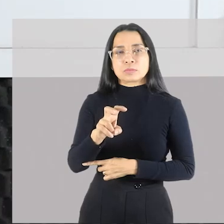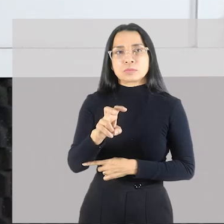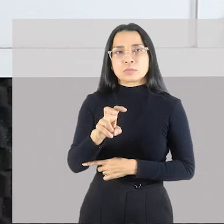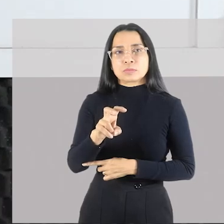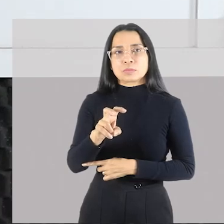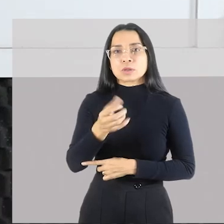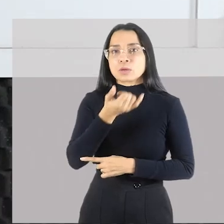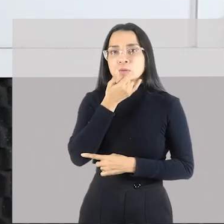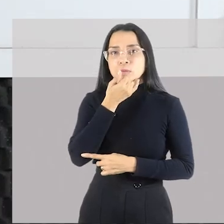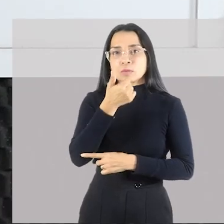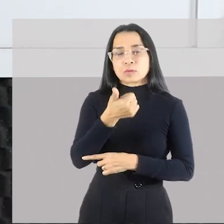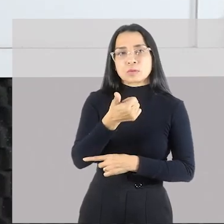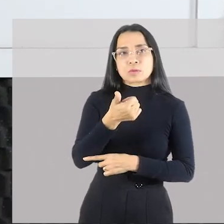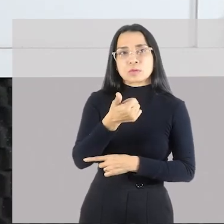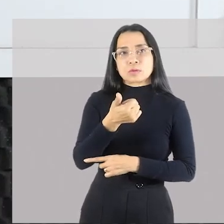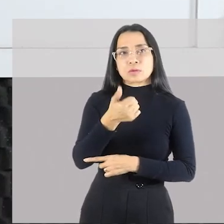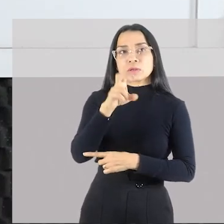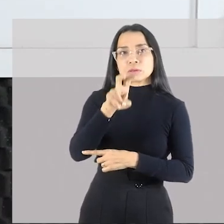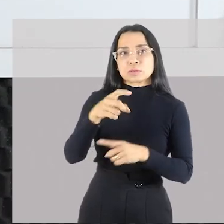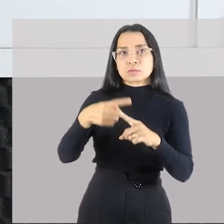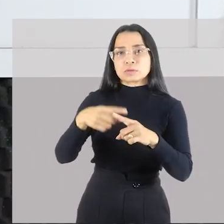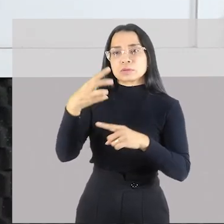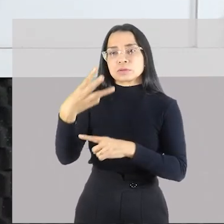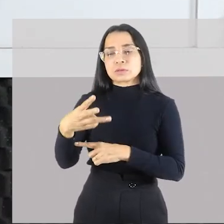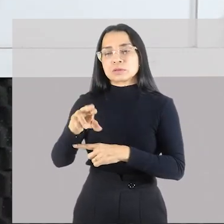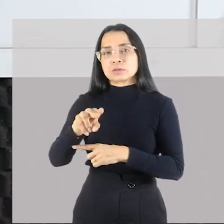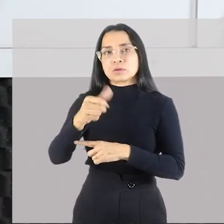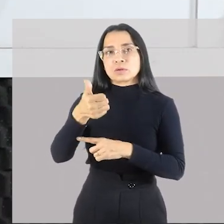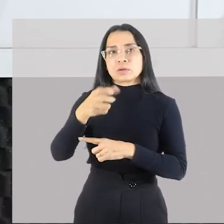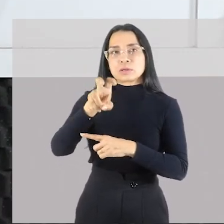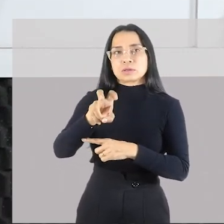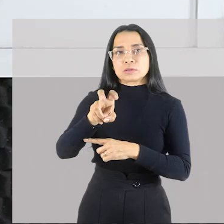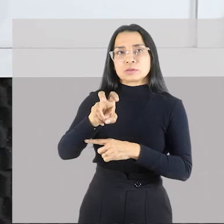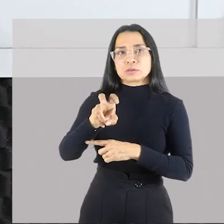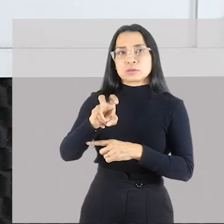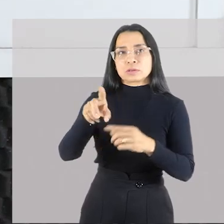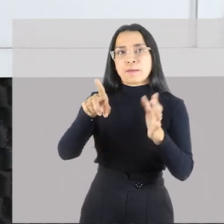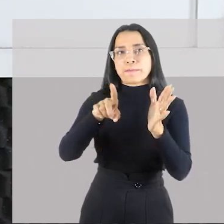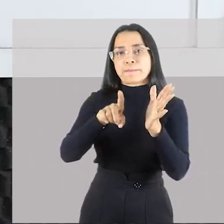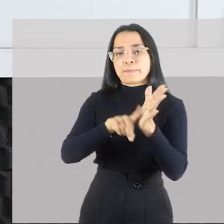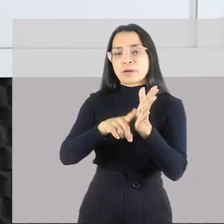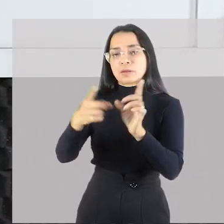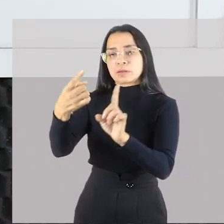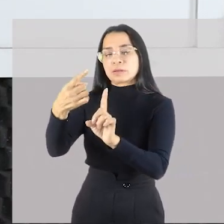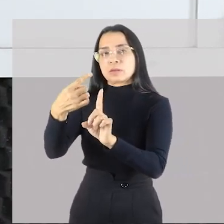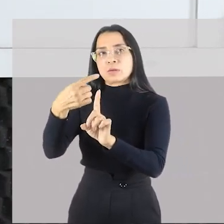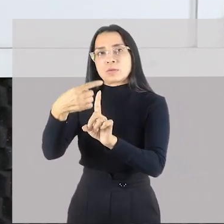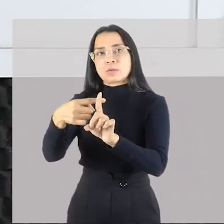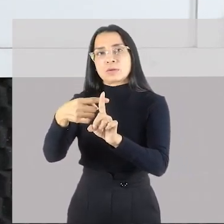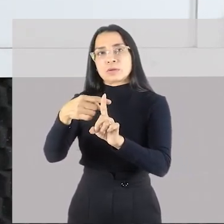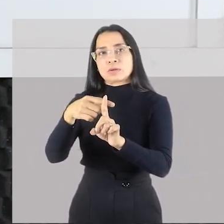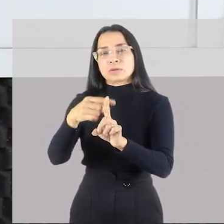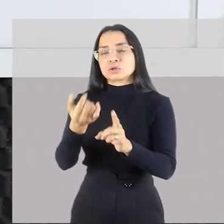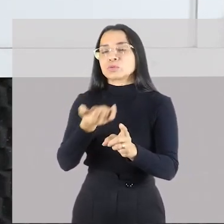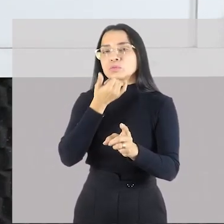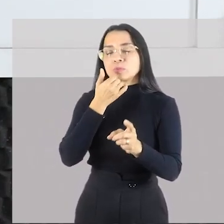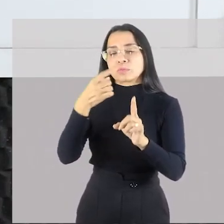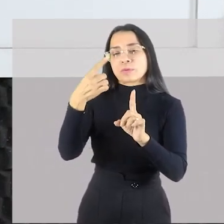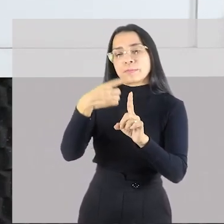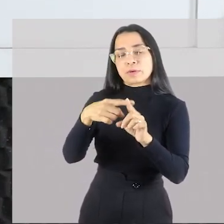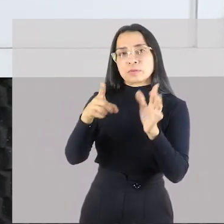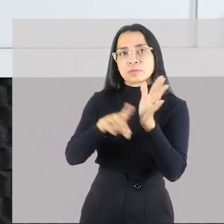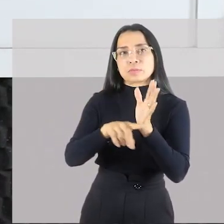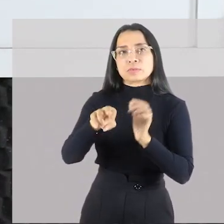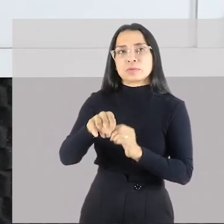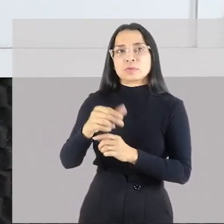15 mais com menos dá menos 15 igual a 0. Ó, perceba que ao substituir esse par nessa equação